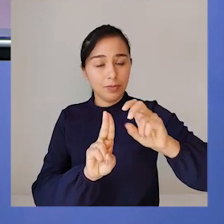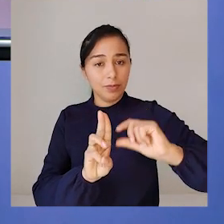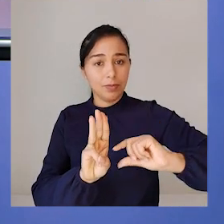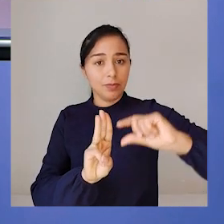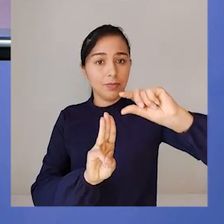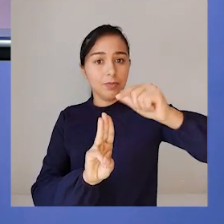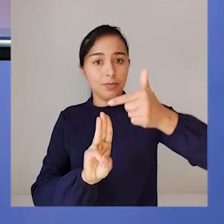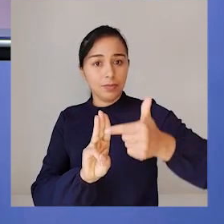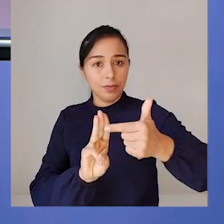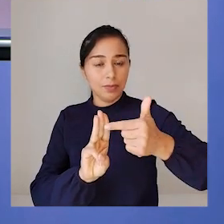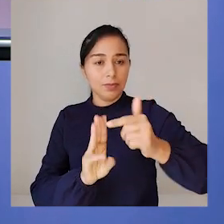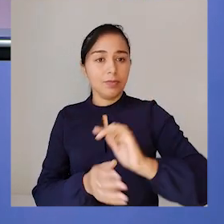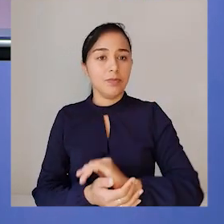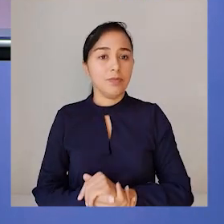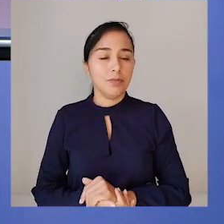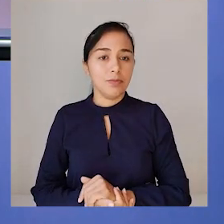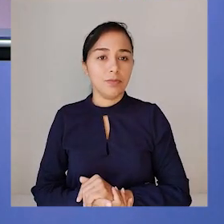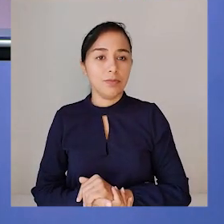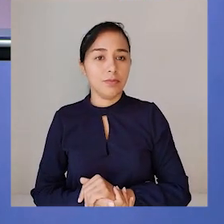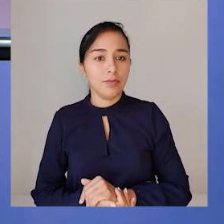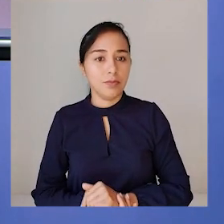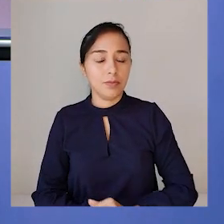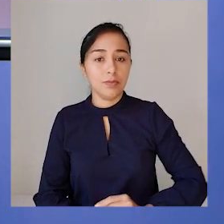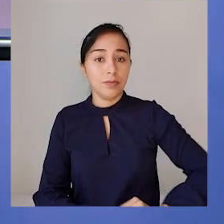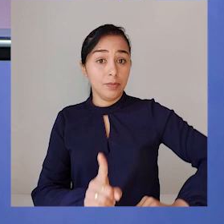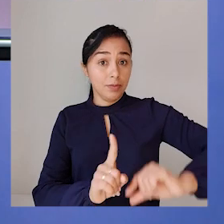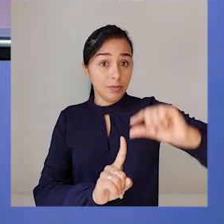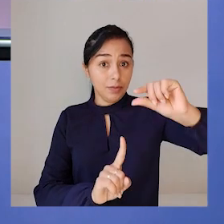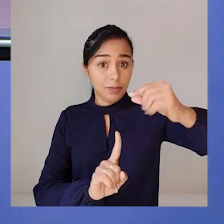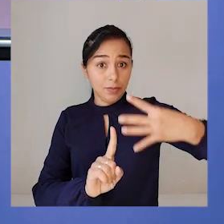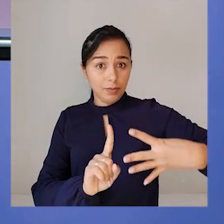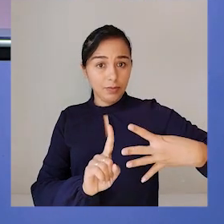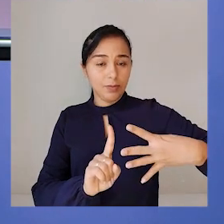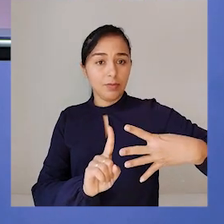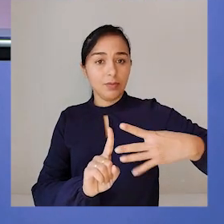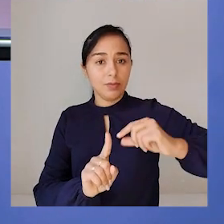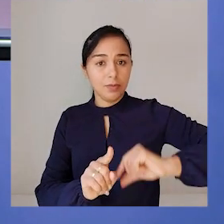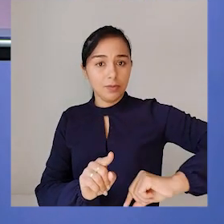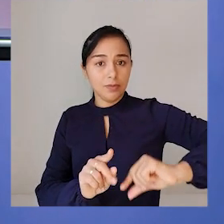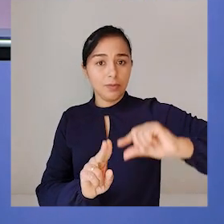é a centena. 324, o 4 é a